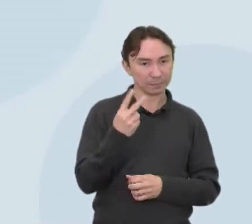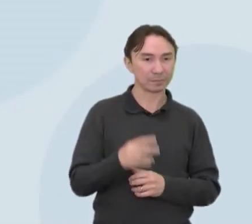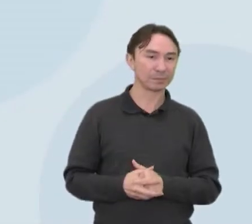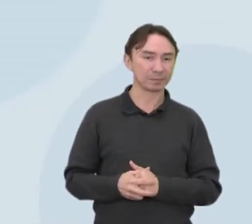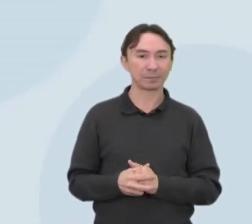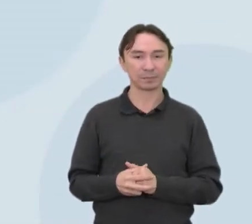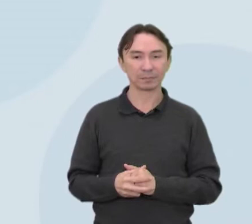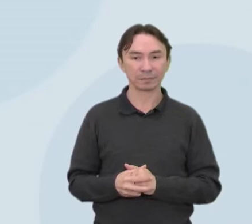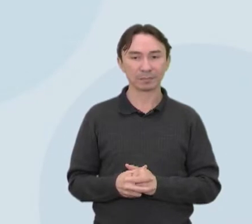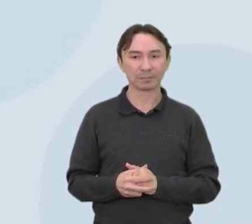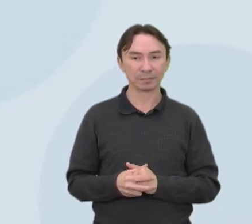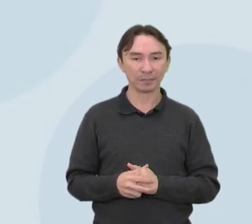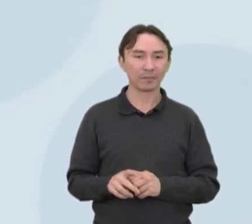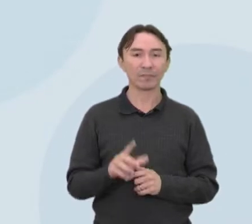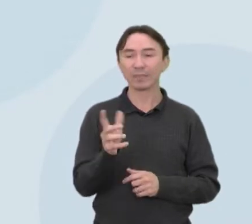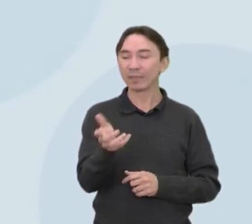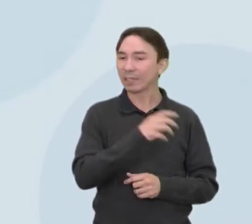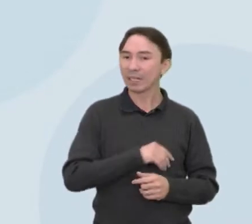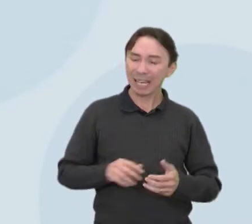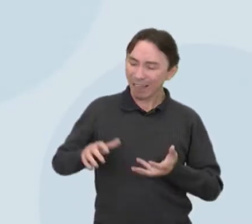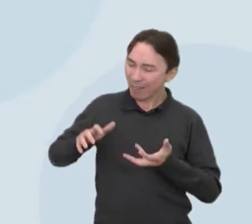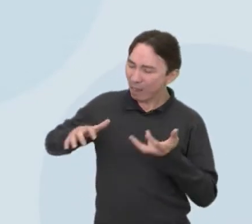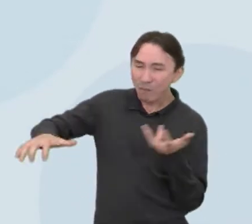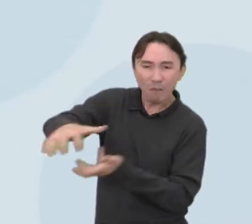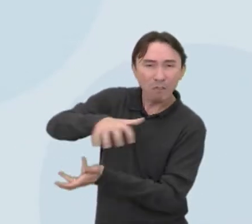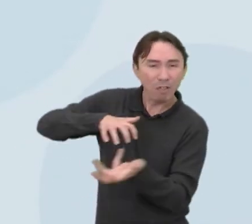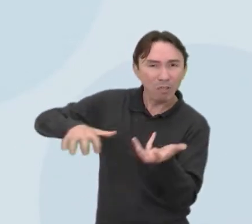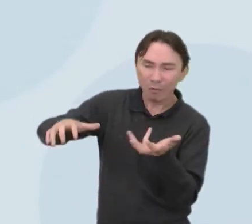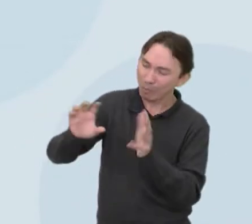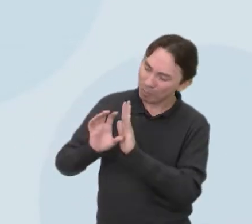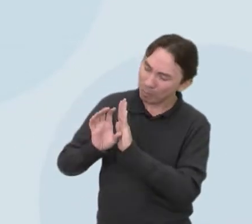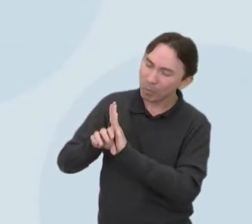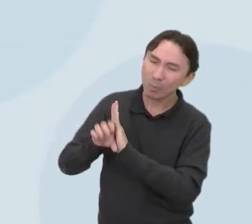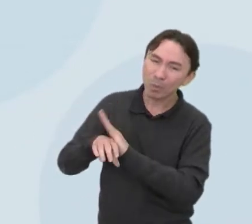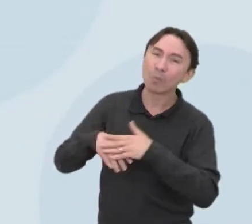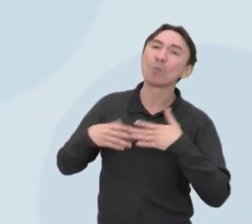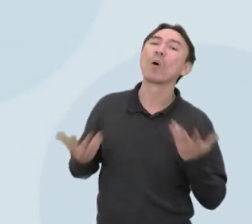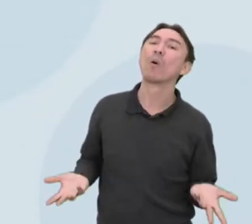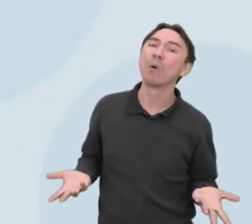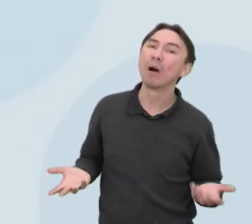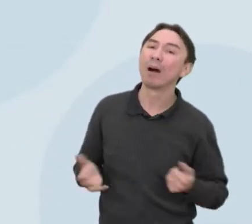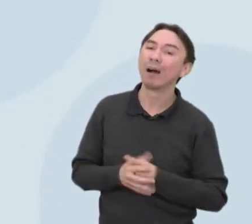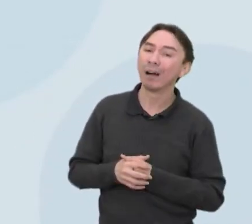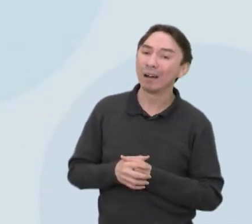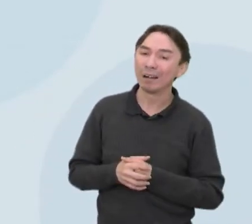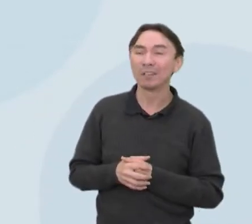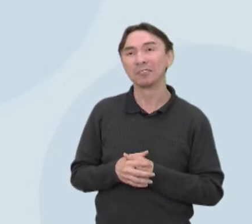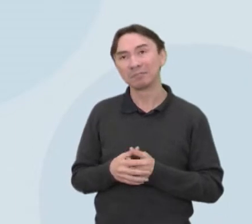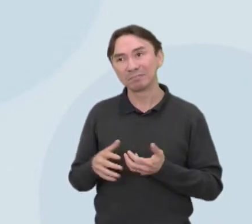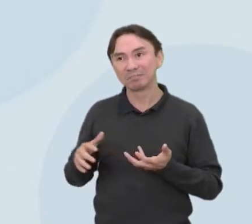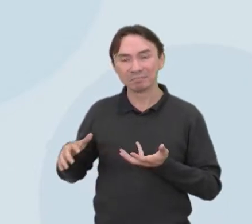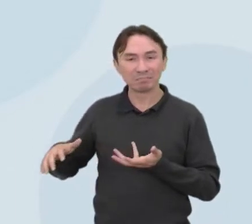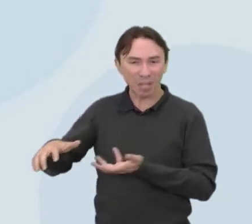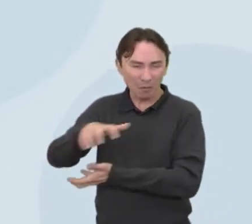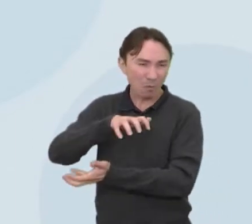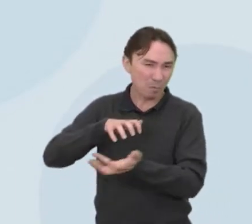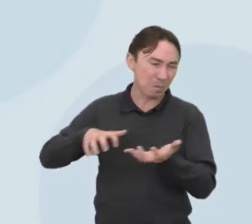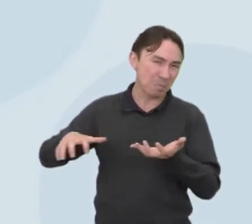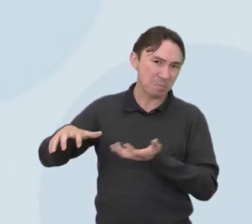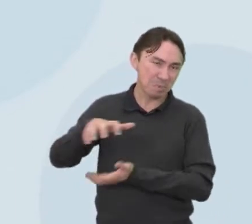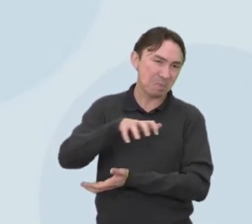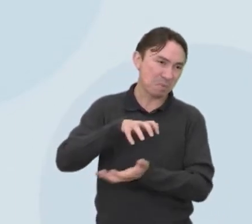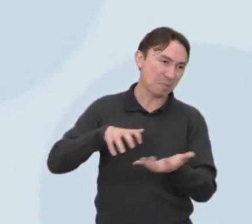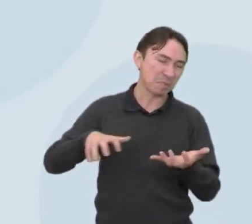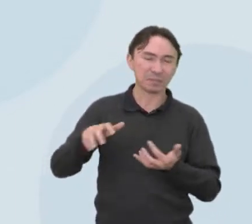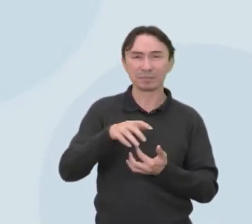o conceito de revolução. Nesse conceito de revolução, normalmente é com revoluções, né,